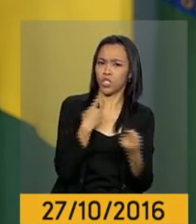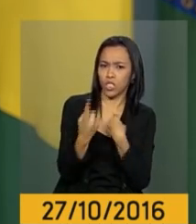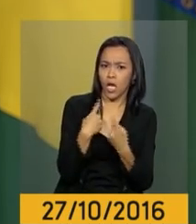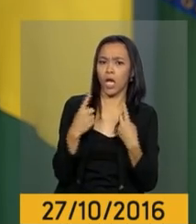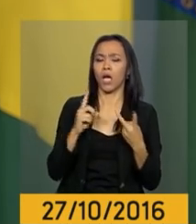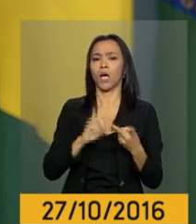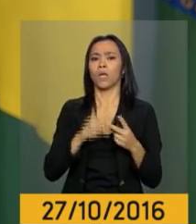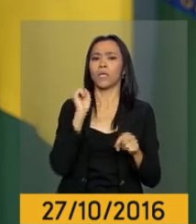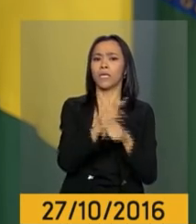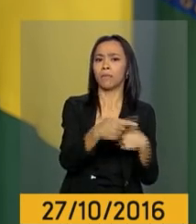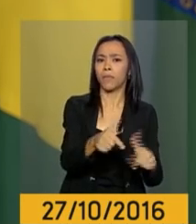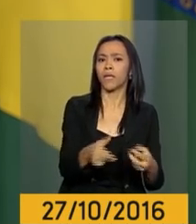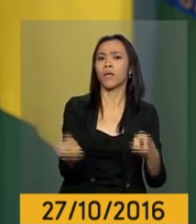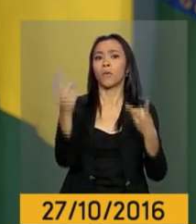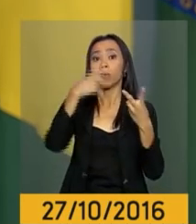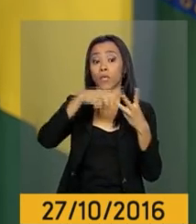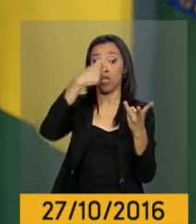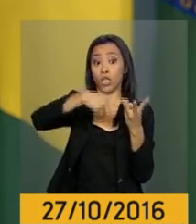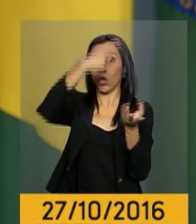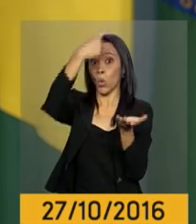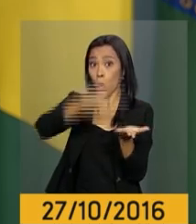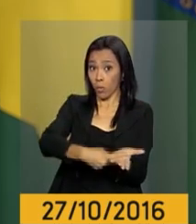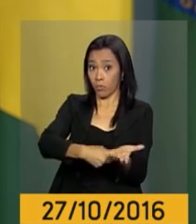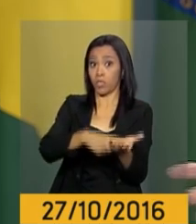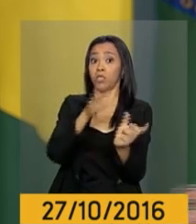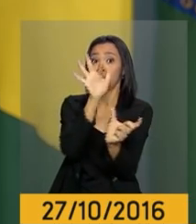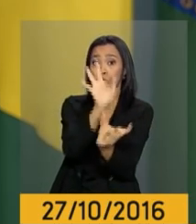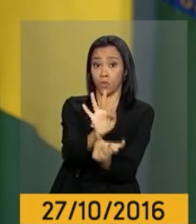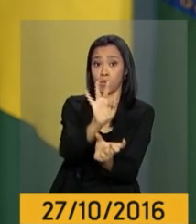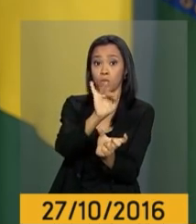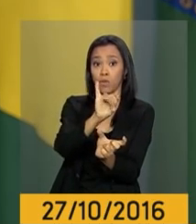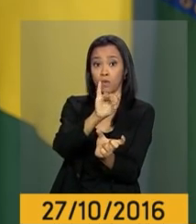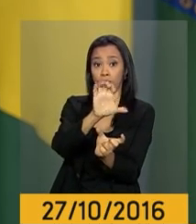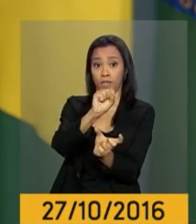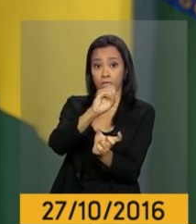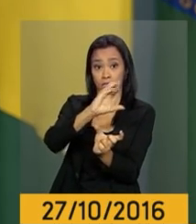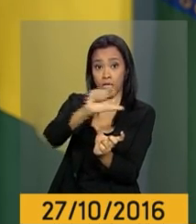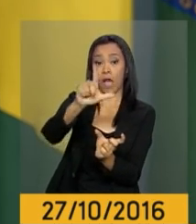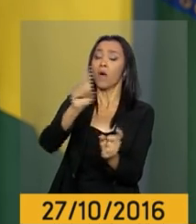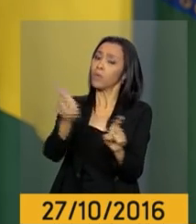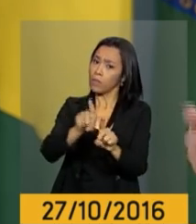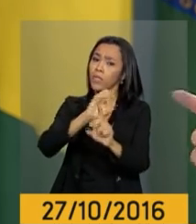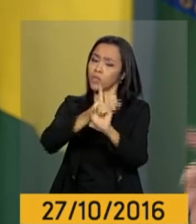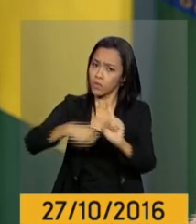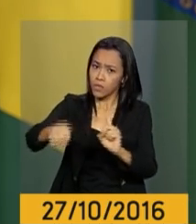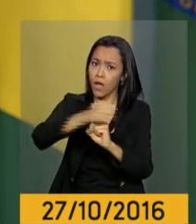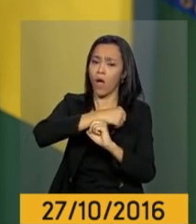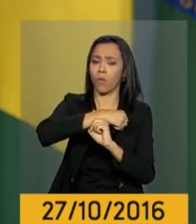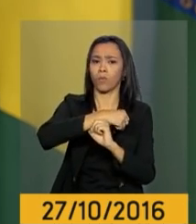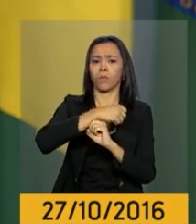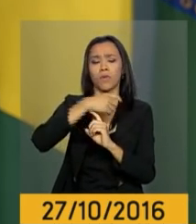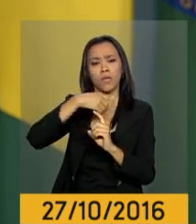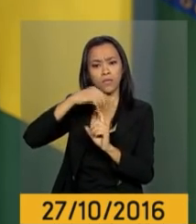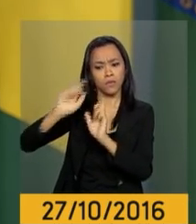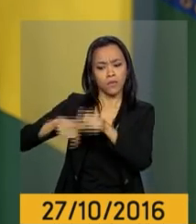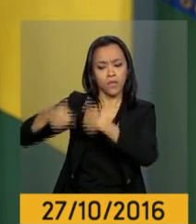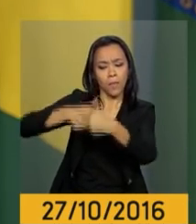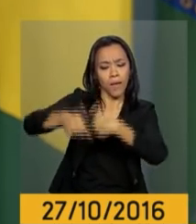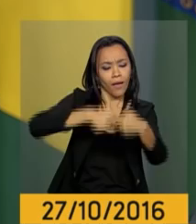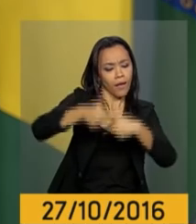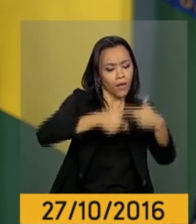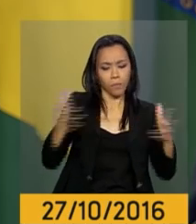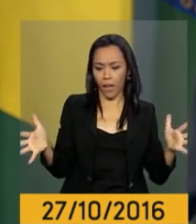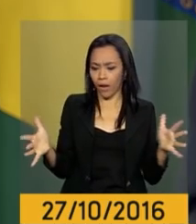emprego, responsabilidade fiscal, daí o teto de gastos, e responsabilidade social, ou seja, ações